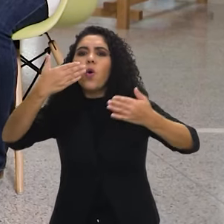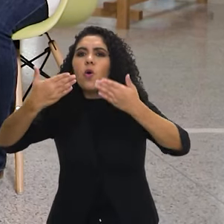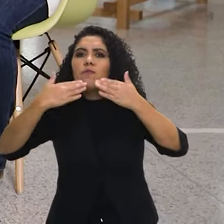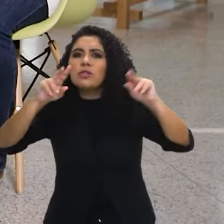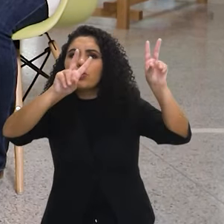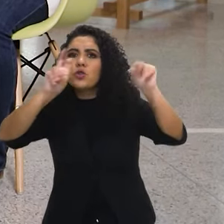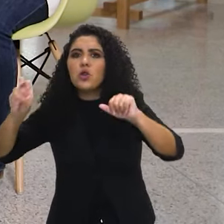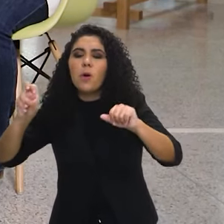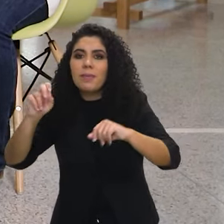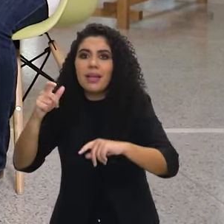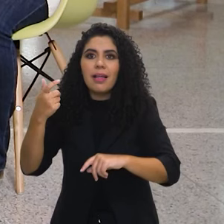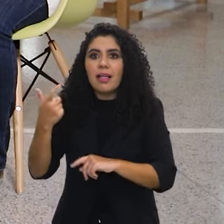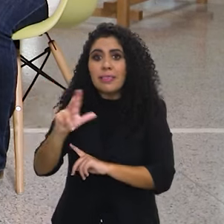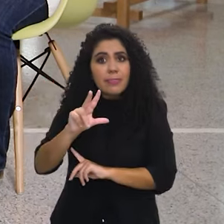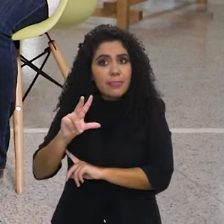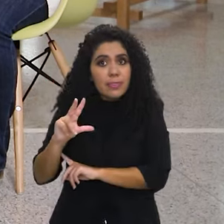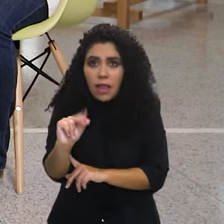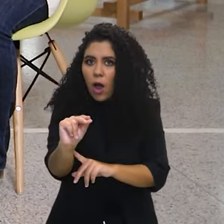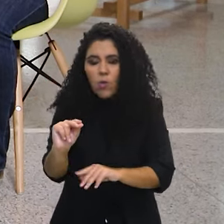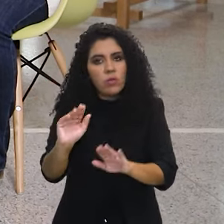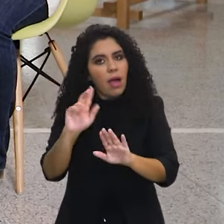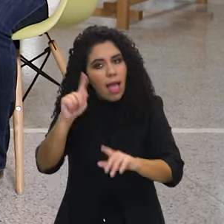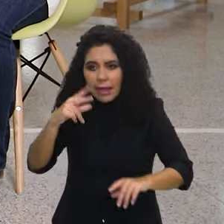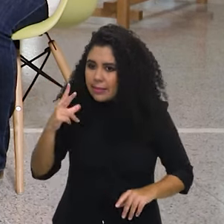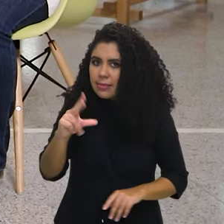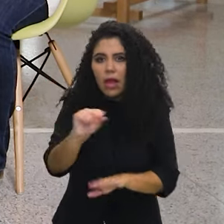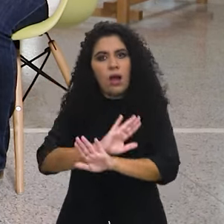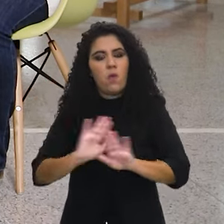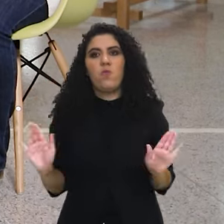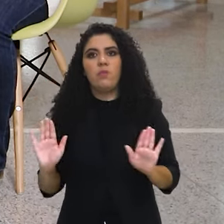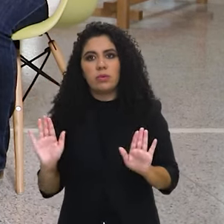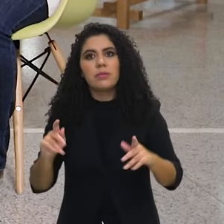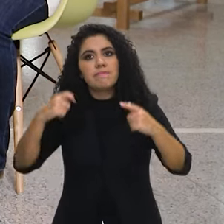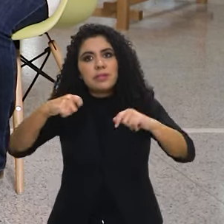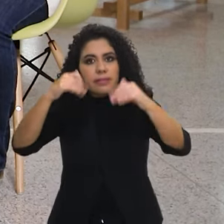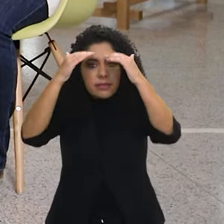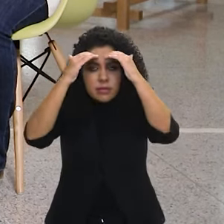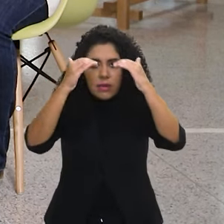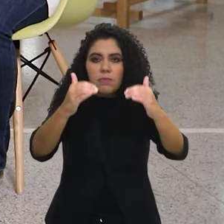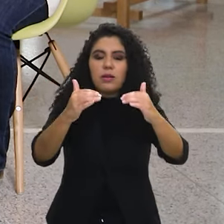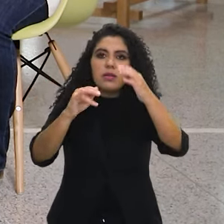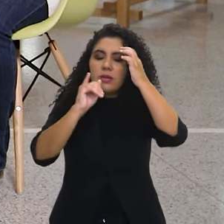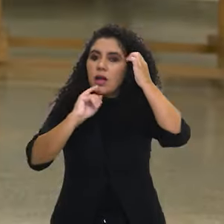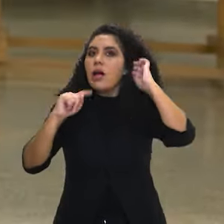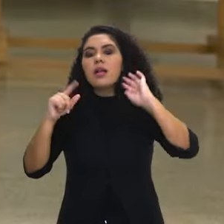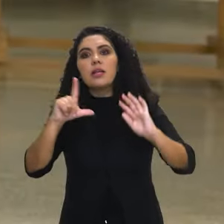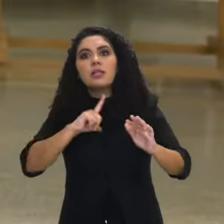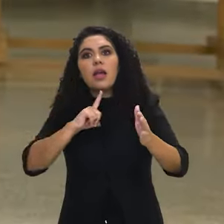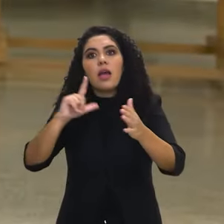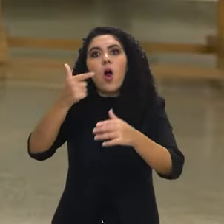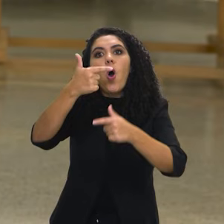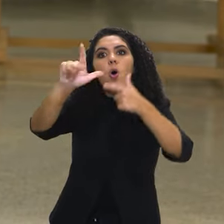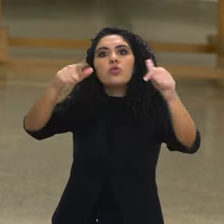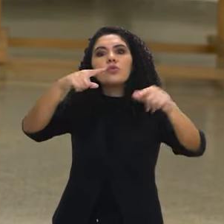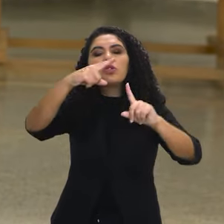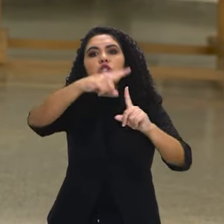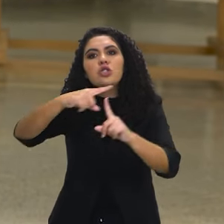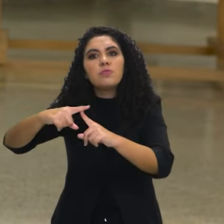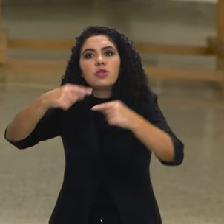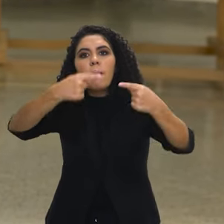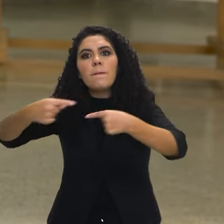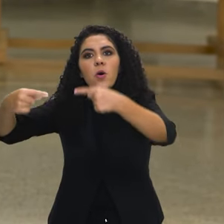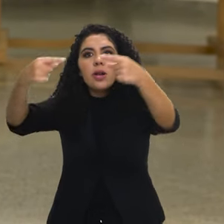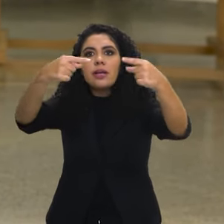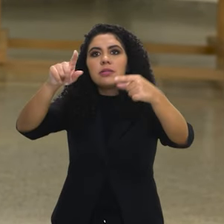então assim você tem uma diversidade de política sendo implantada no mundo que nós podemos ensinar e